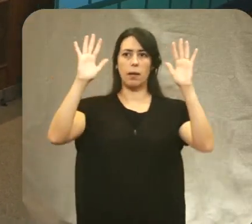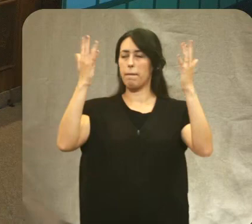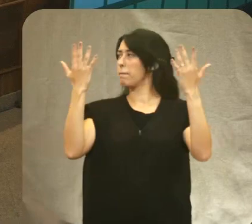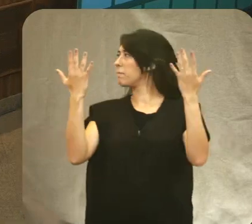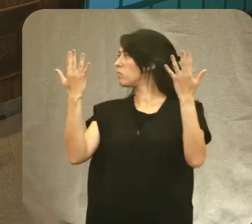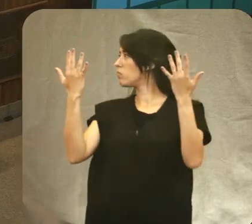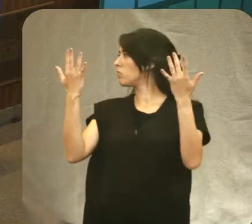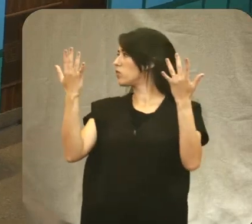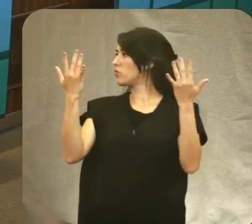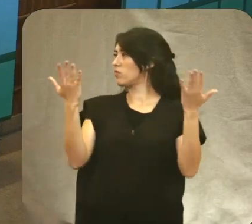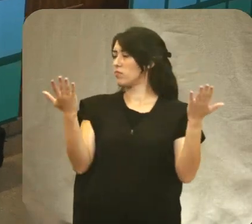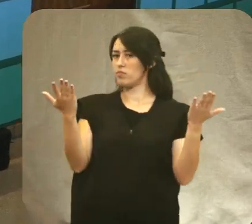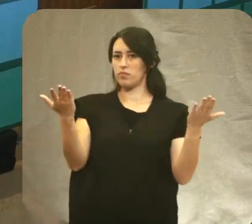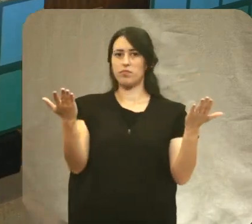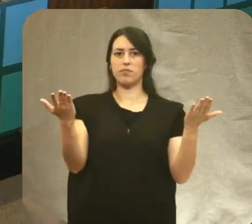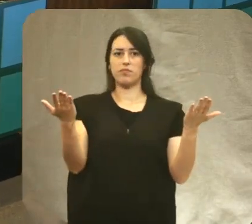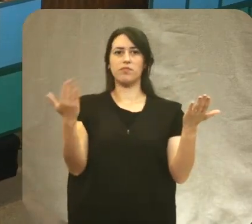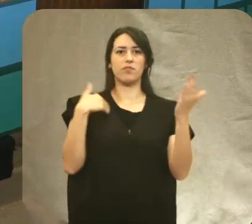orar por você.